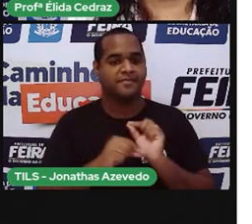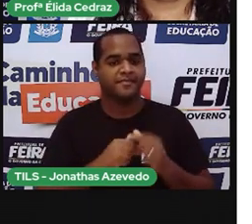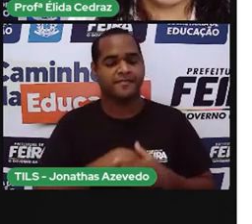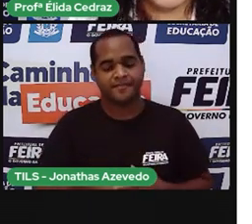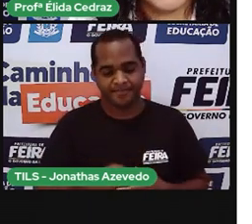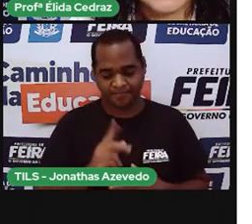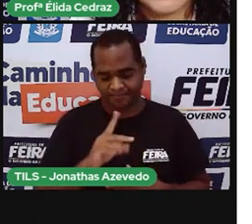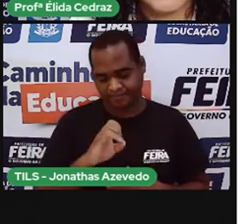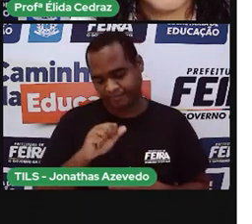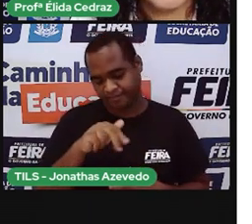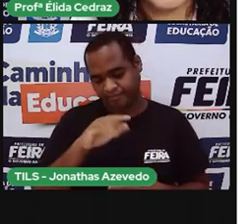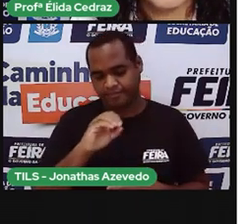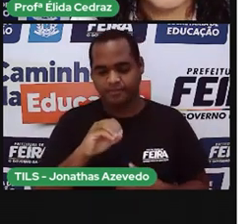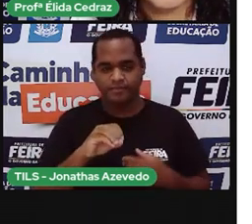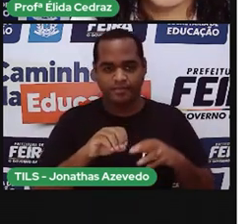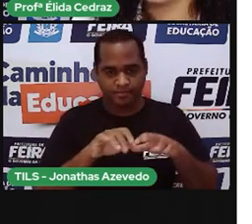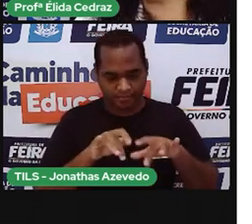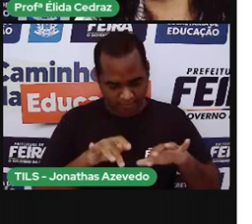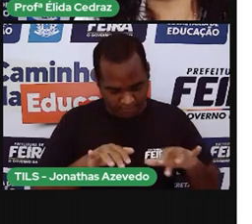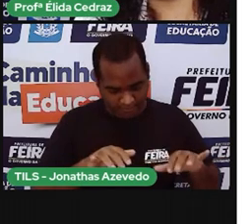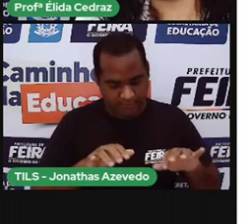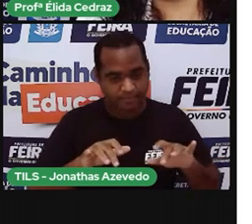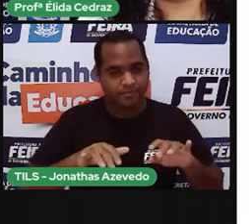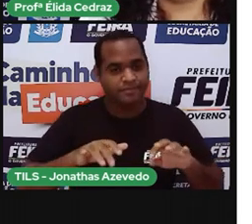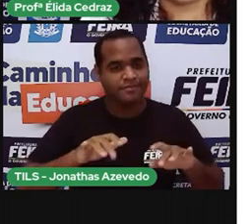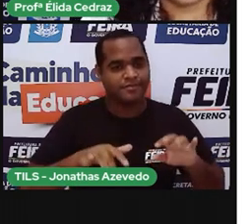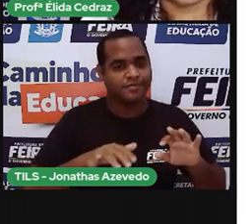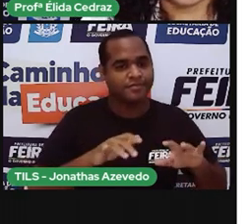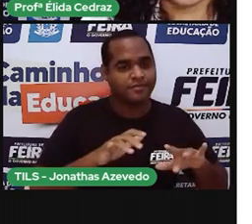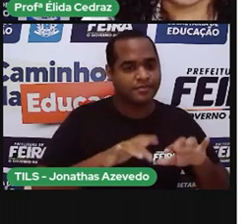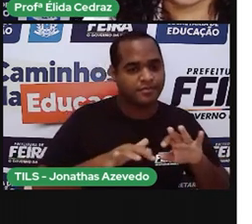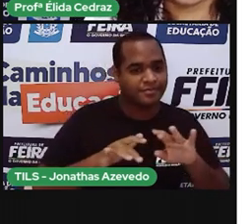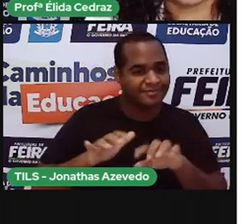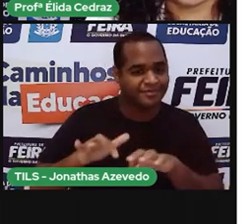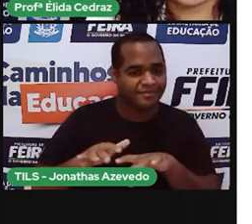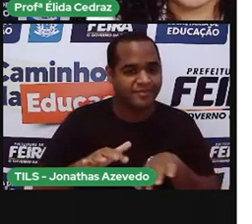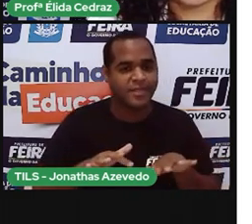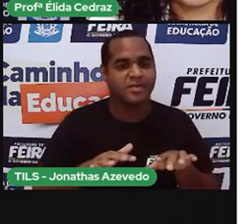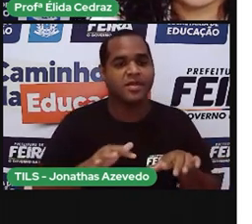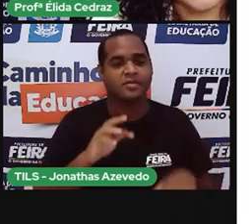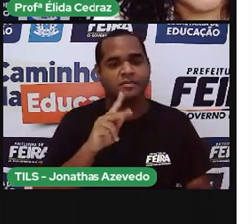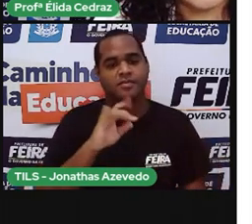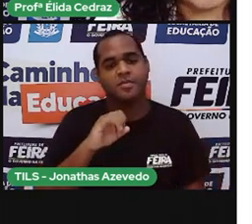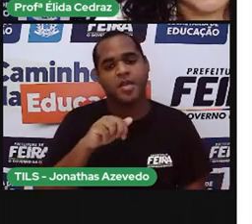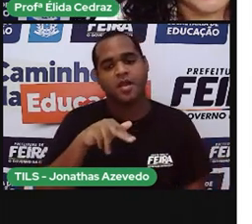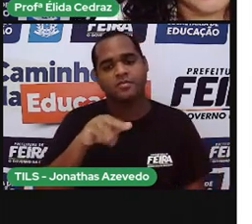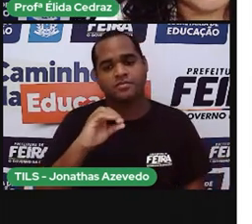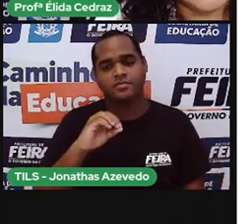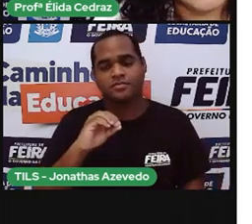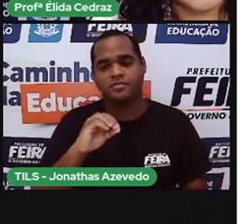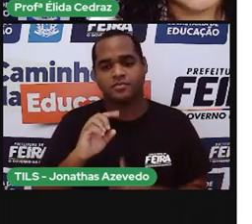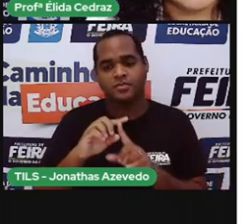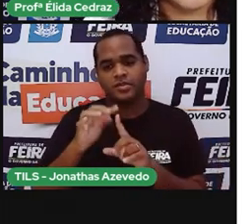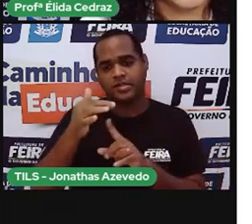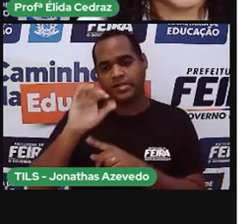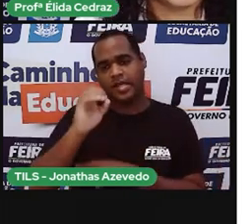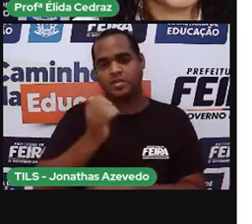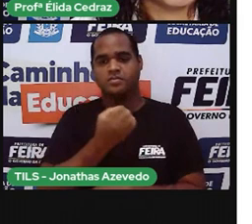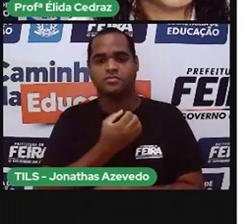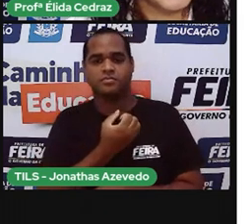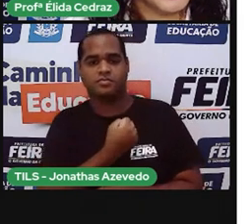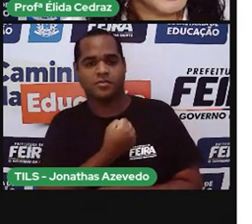e é uma opinião o ok então nós temos 10 para lá